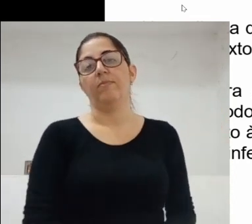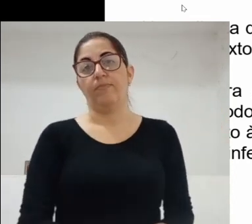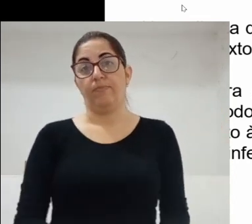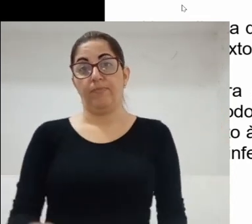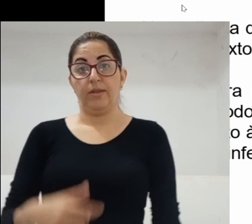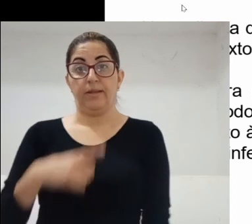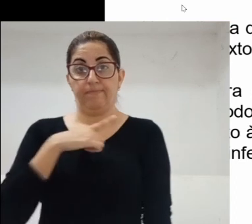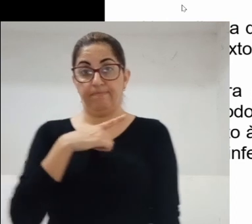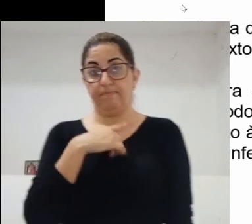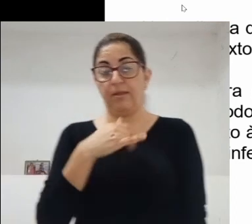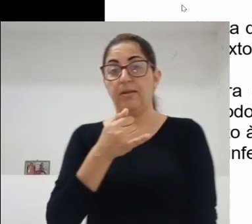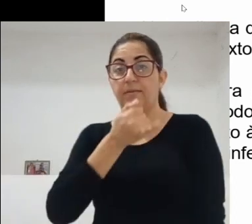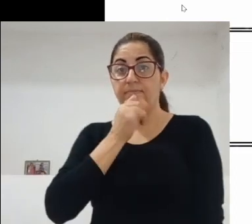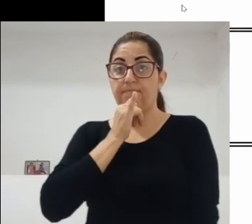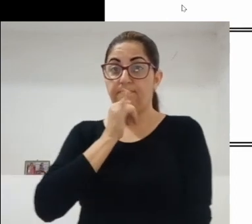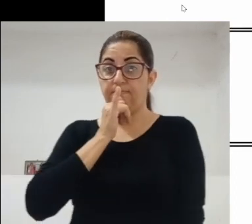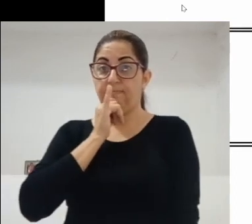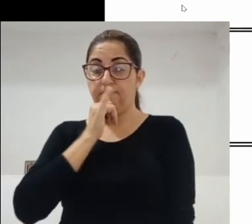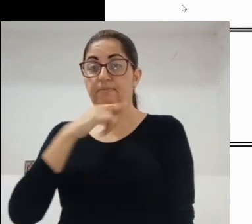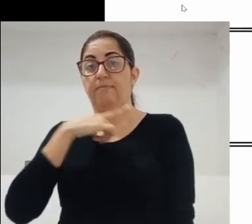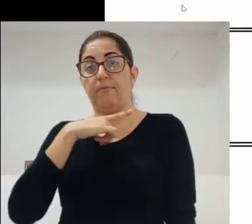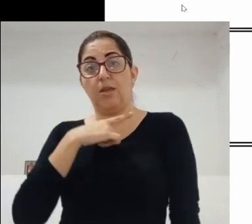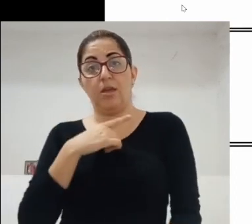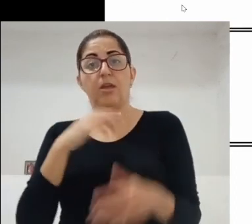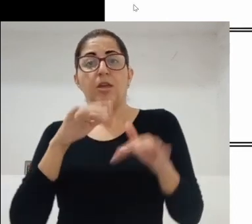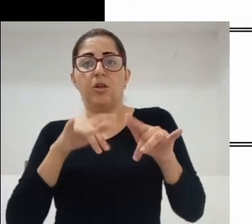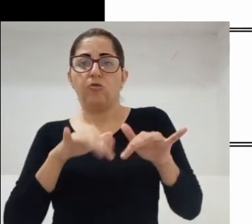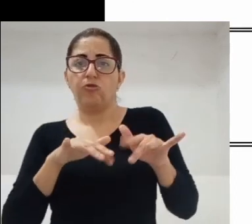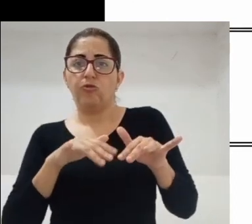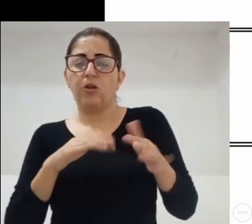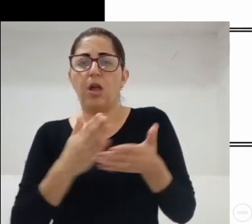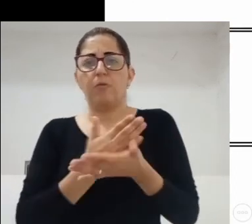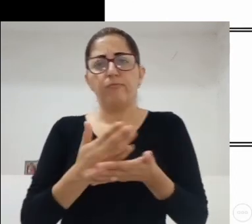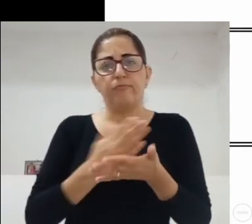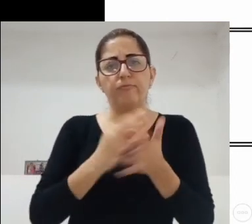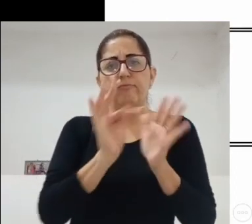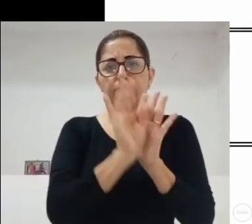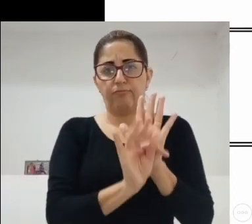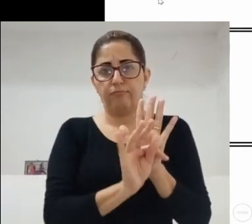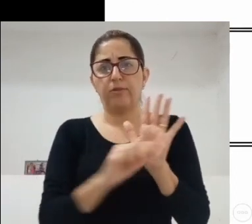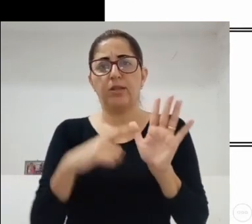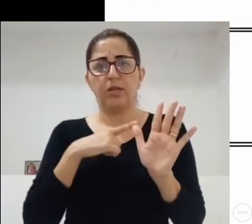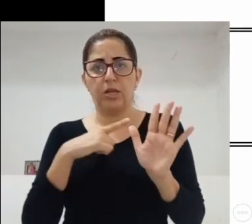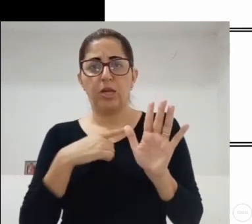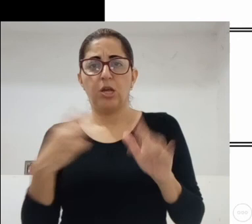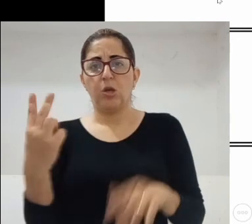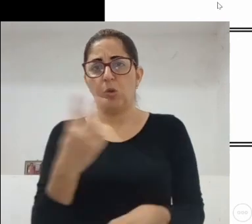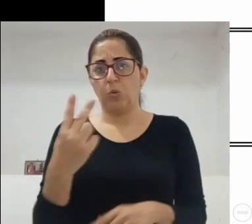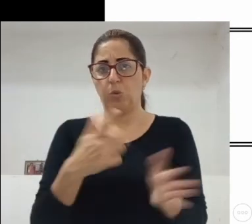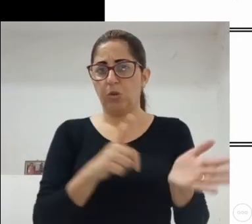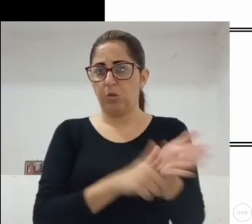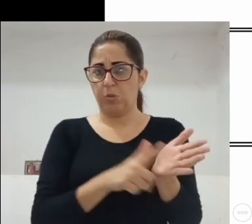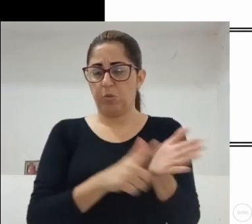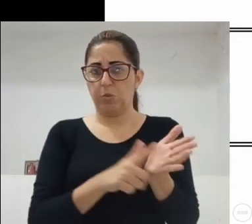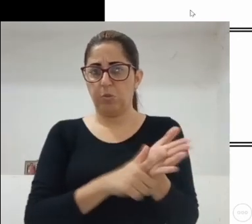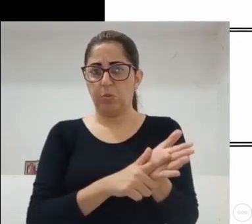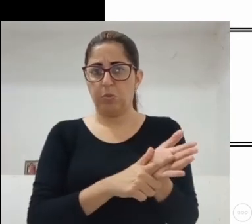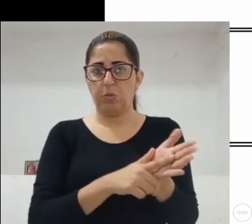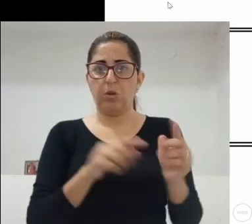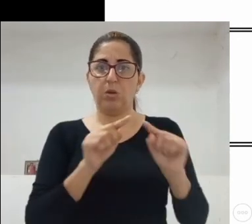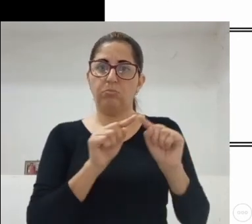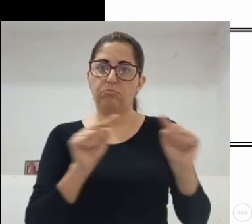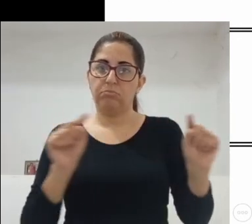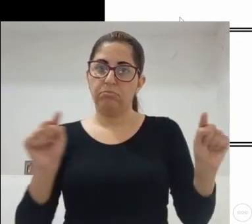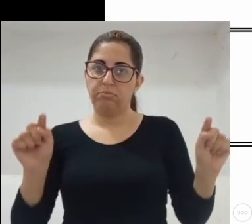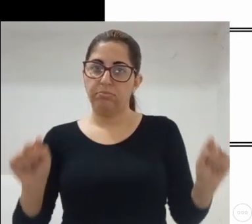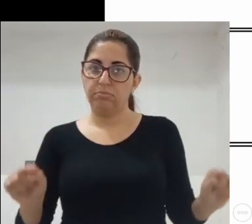ele vai estar logo acima da margem inferior, certo? Então, aqui está um exemplo, né? Se a gente tivesse que digitar algum